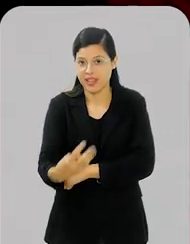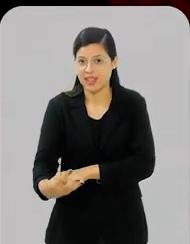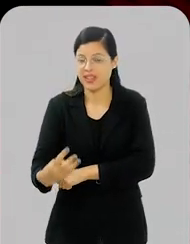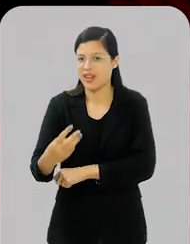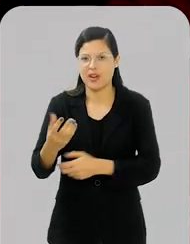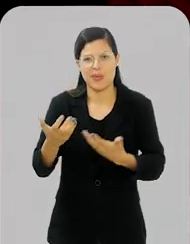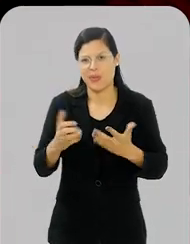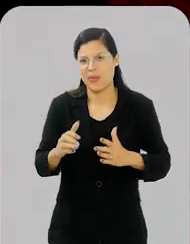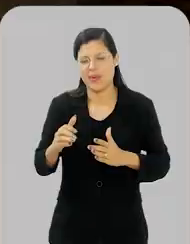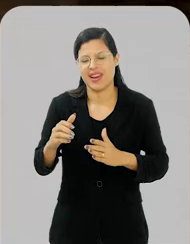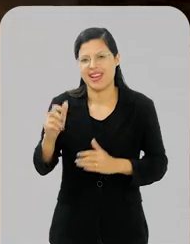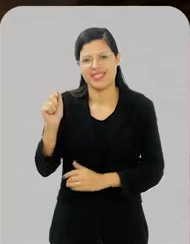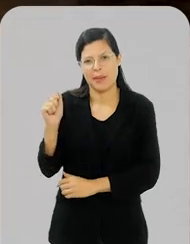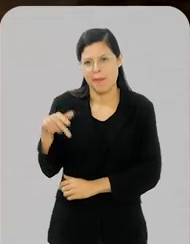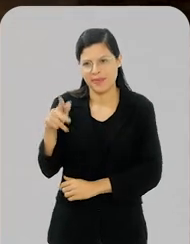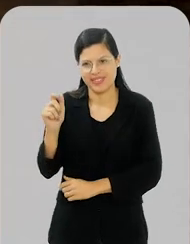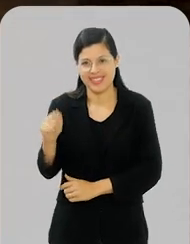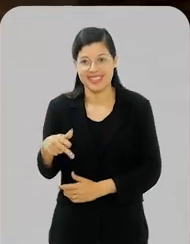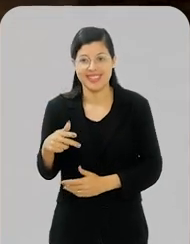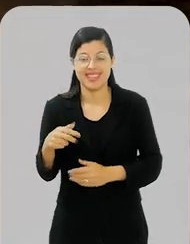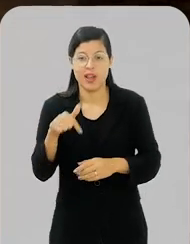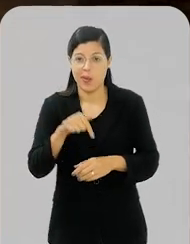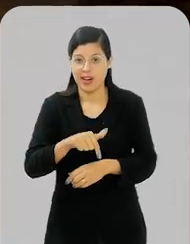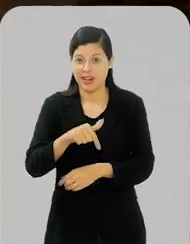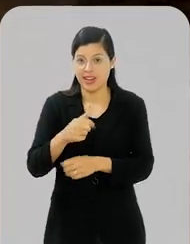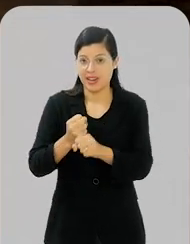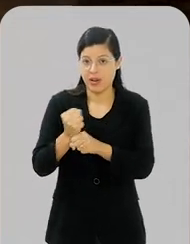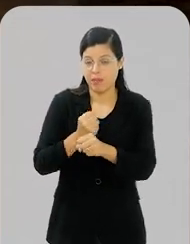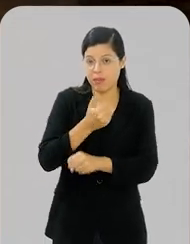pensar em se aposentar. Eu estou aqui desde